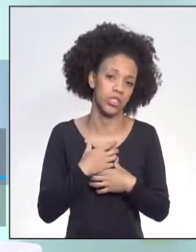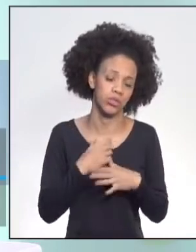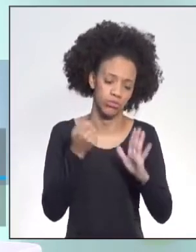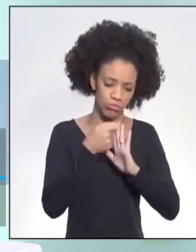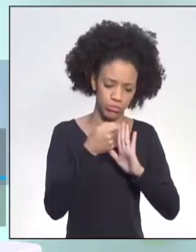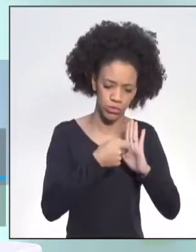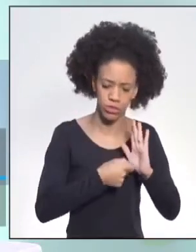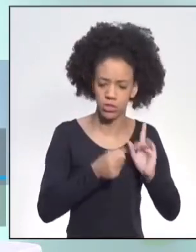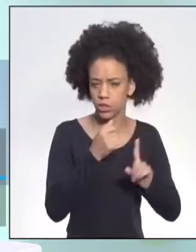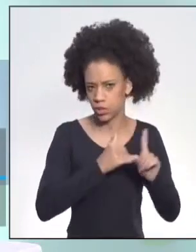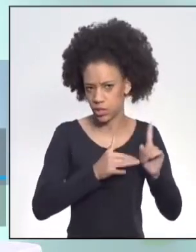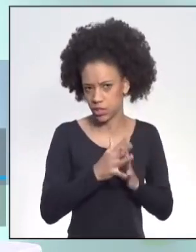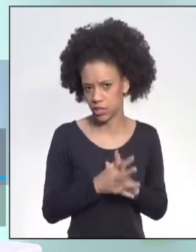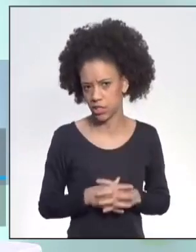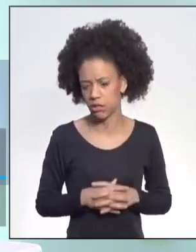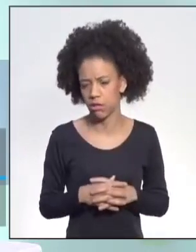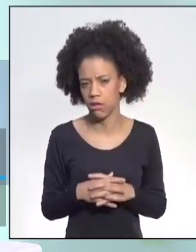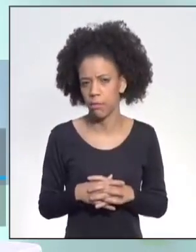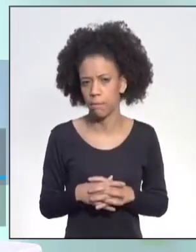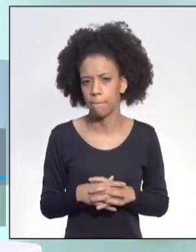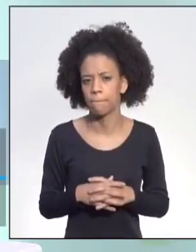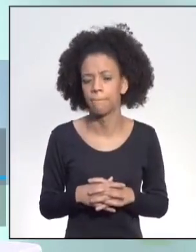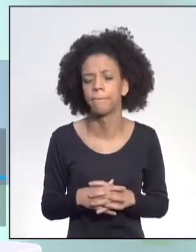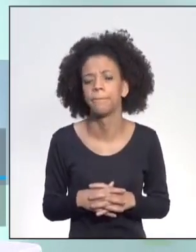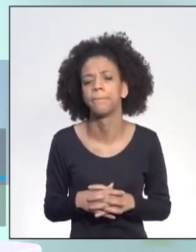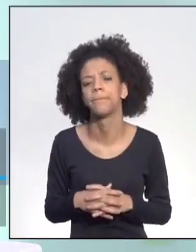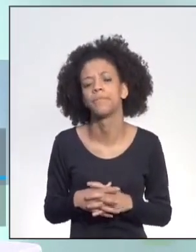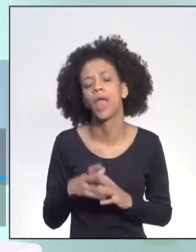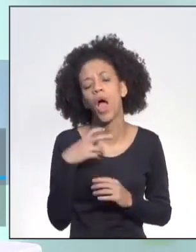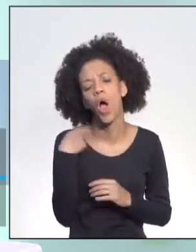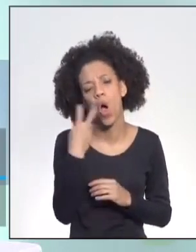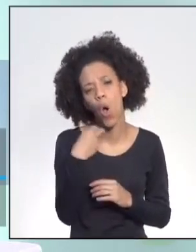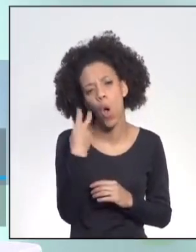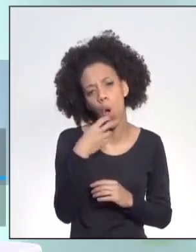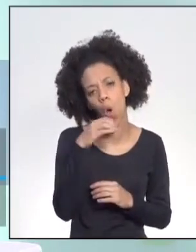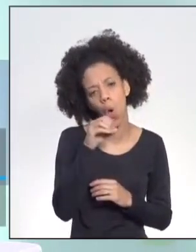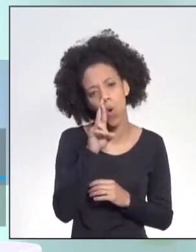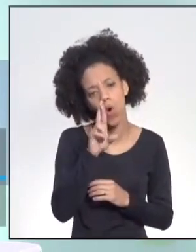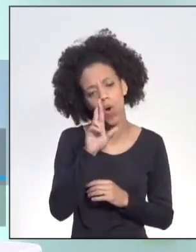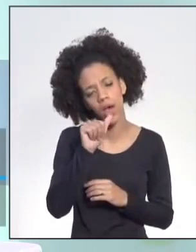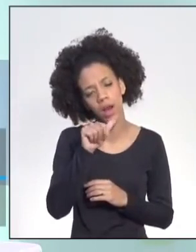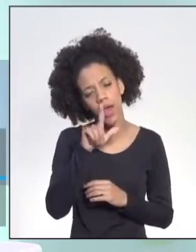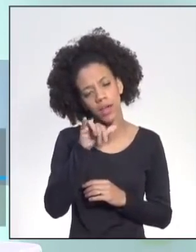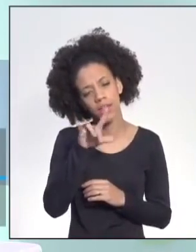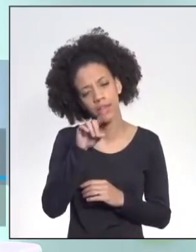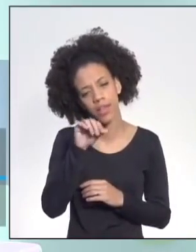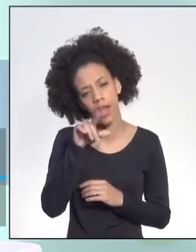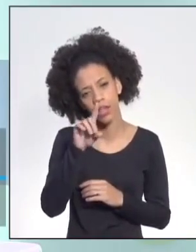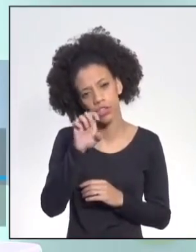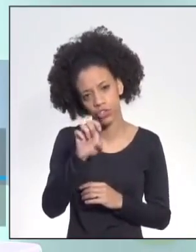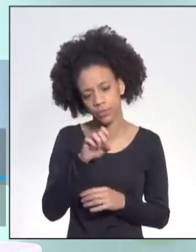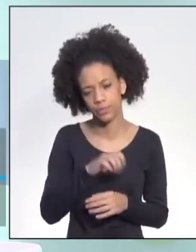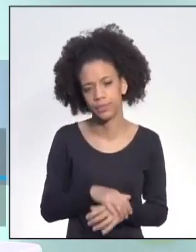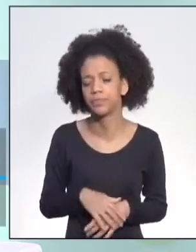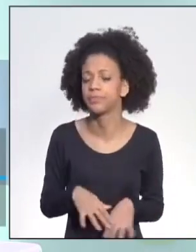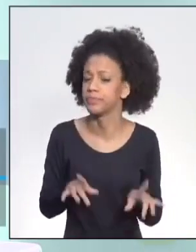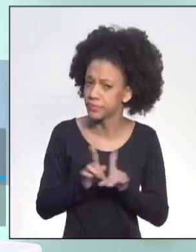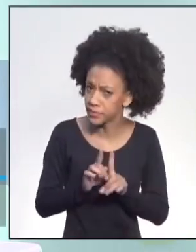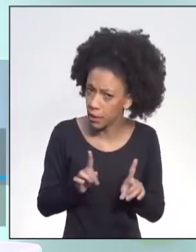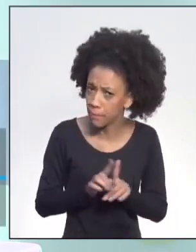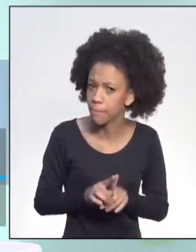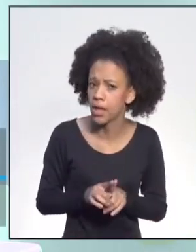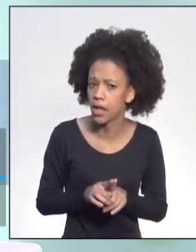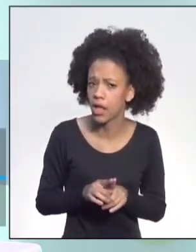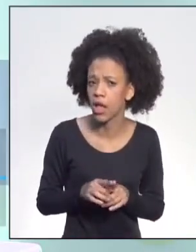da sociedade. É a oralidade. A oralidade também é uma forma de registro. Então, vamos falar hoje sobre